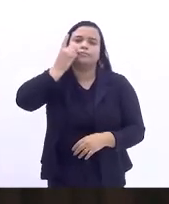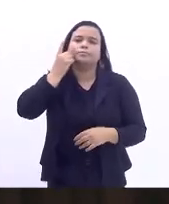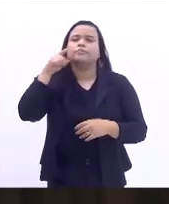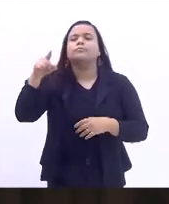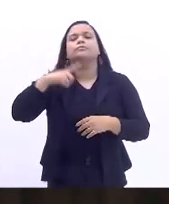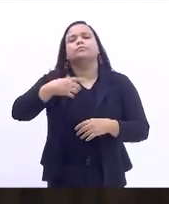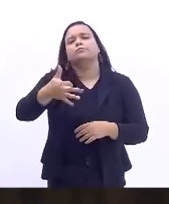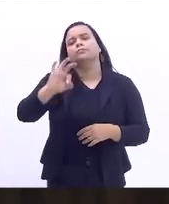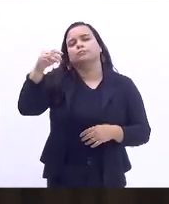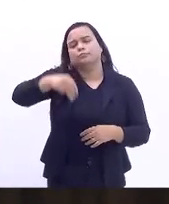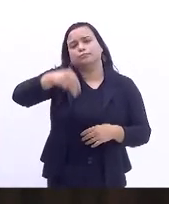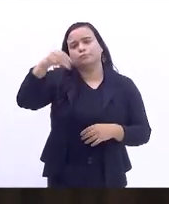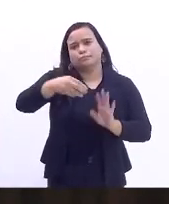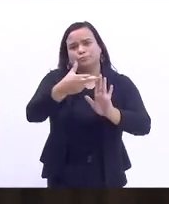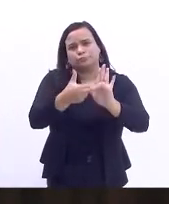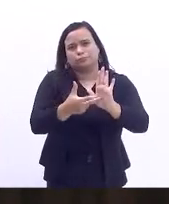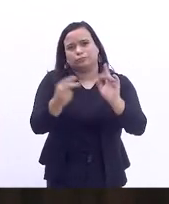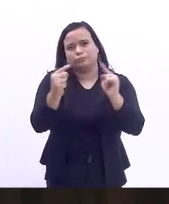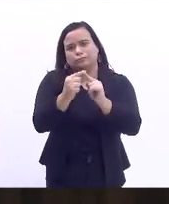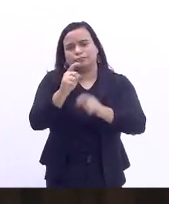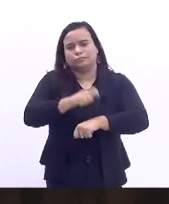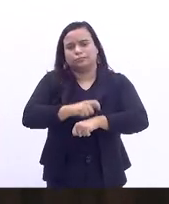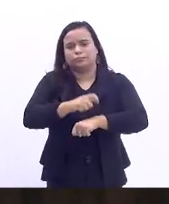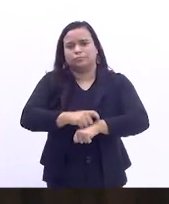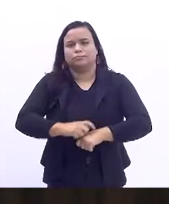dispõe de 10 minutos no tempo regimental.